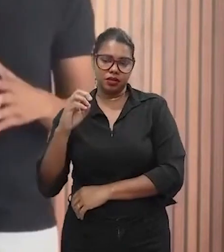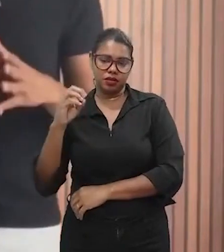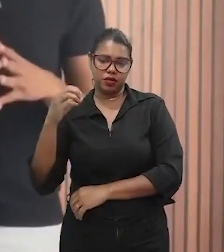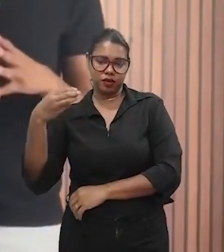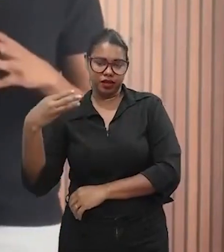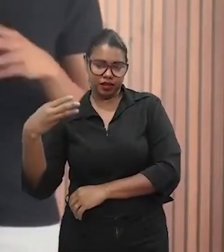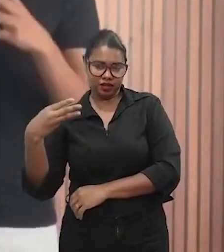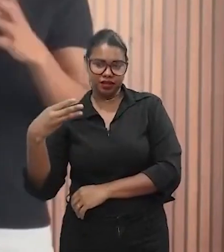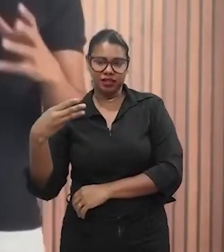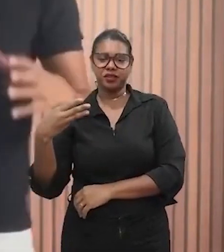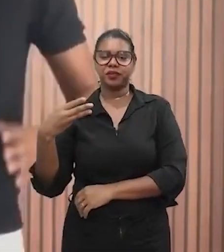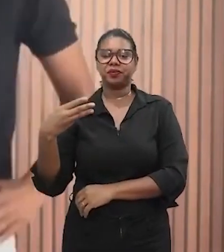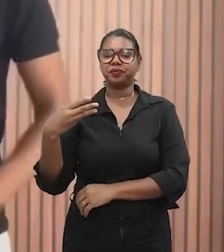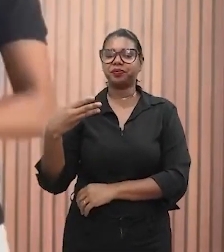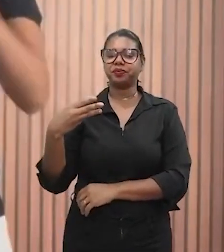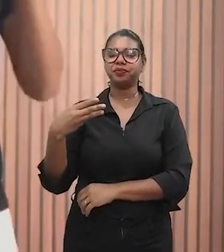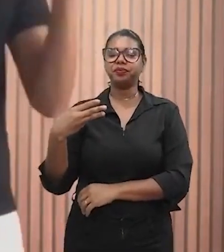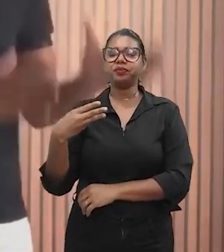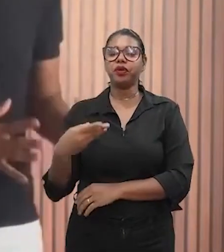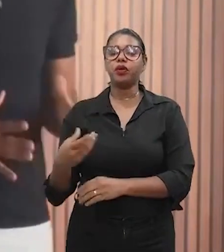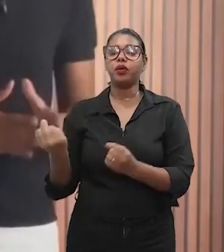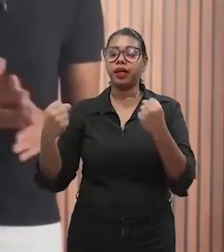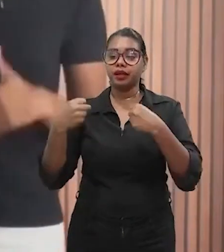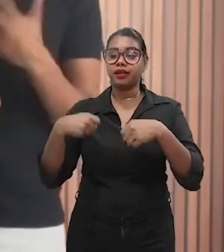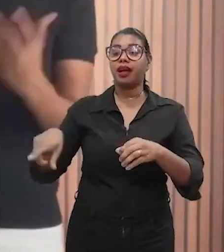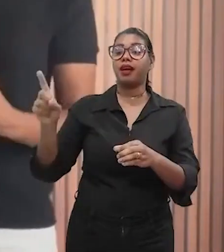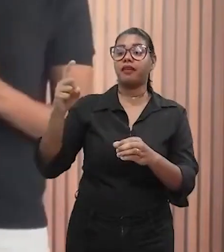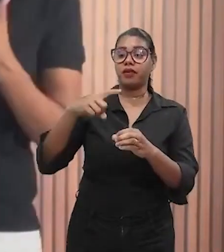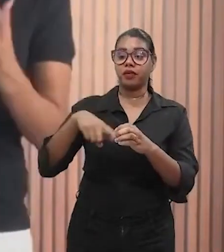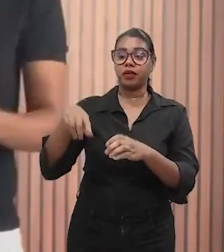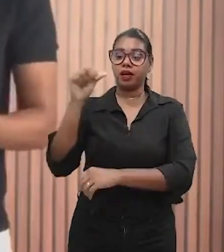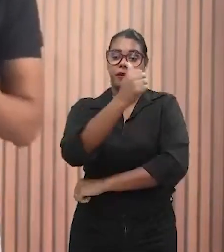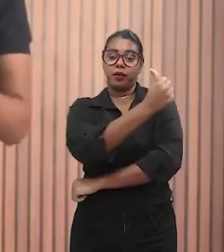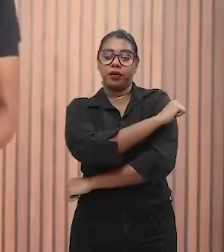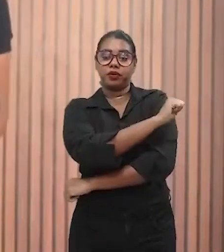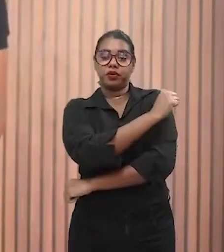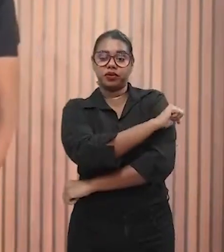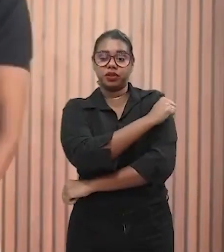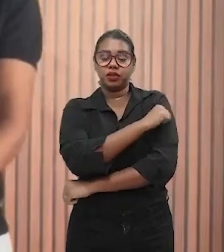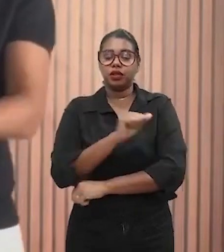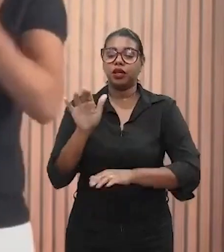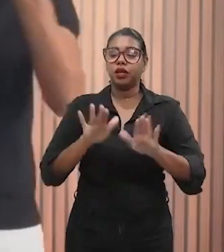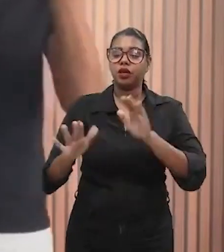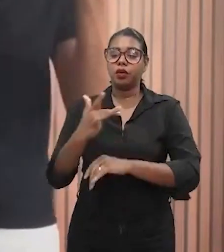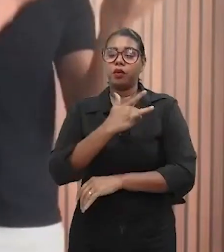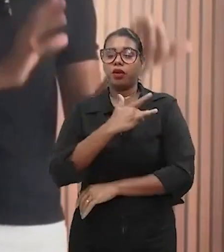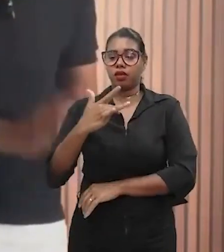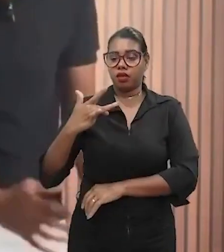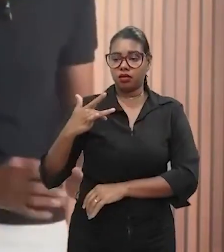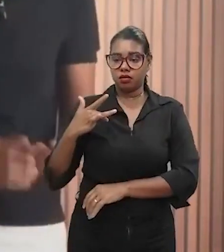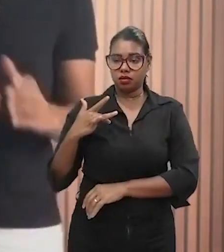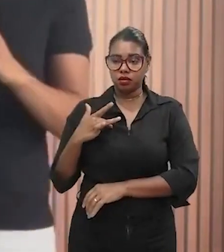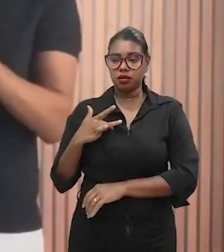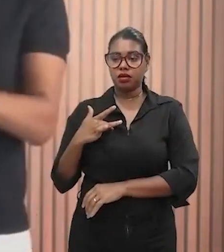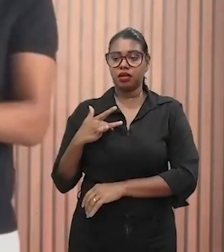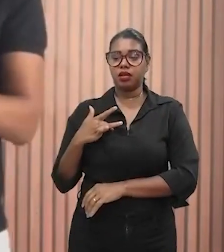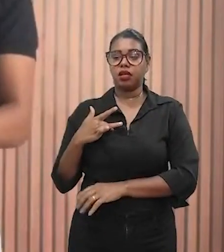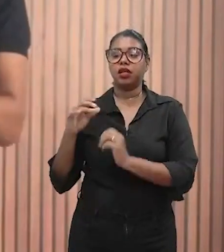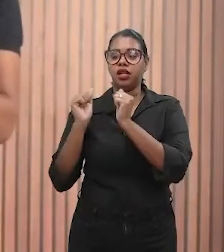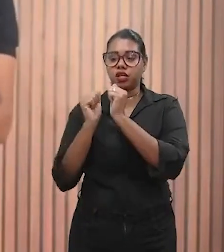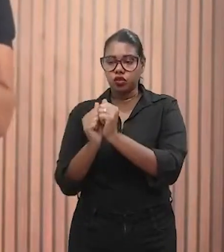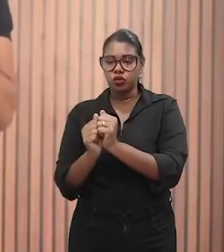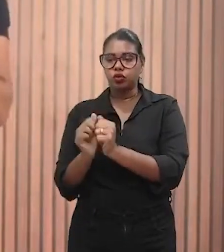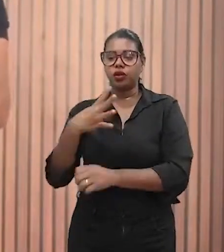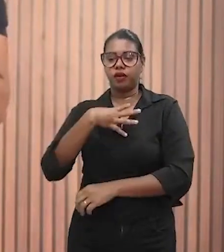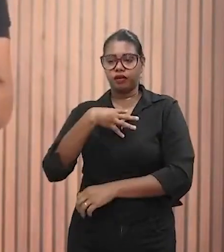1553, certo? Onde ele precisa voltar para o Rio de Janeiro para se cuidar da questão de saúde, leva os seus filhos com ele, e aí